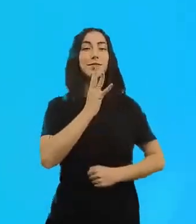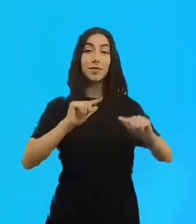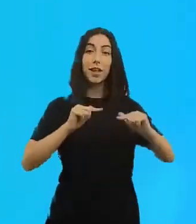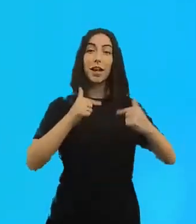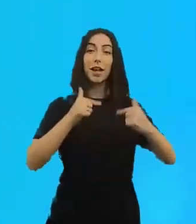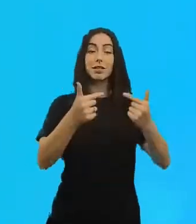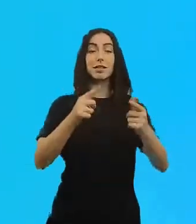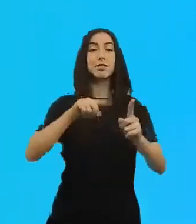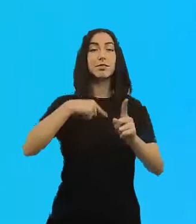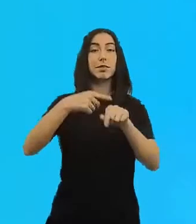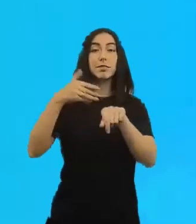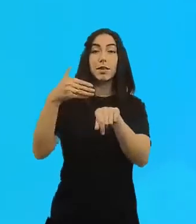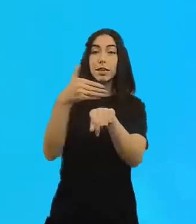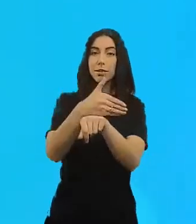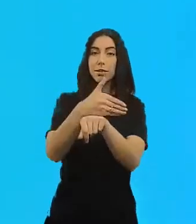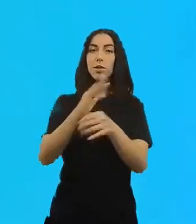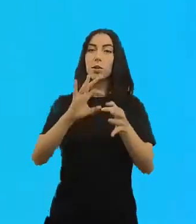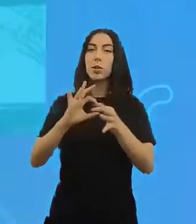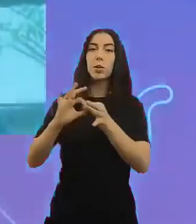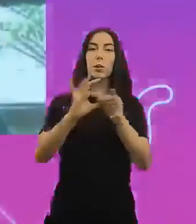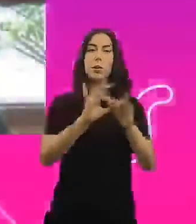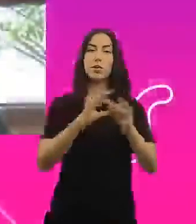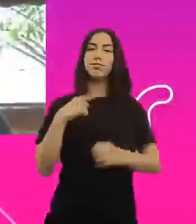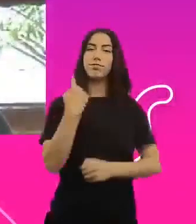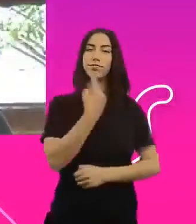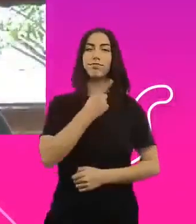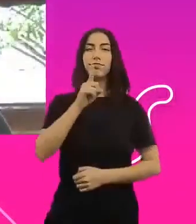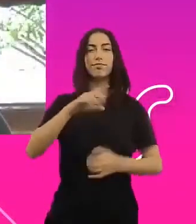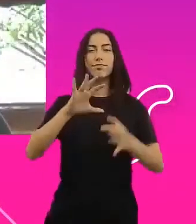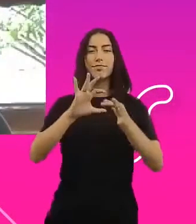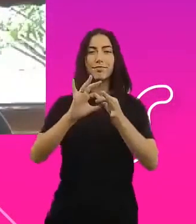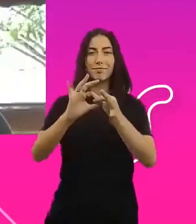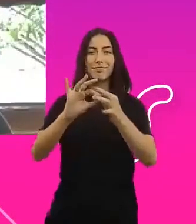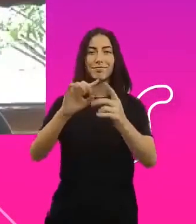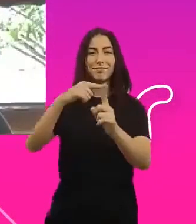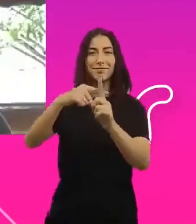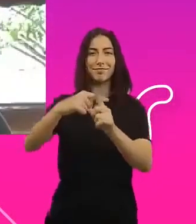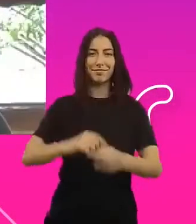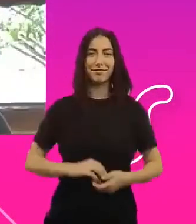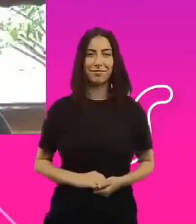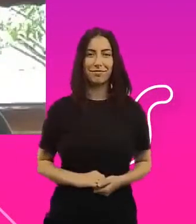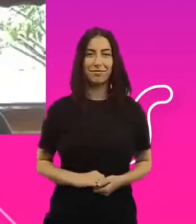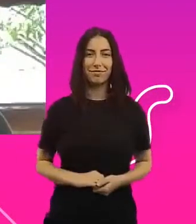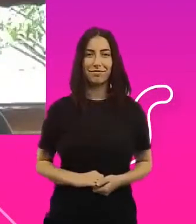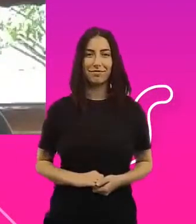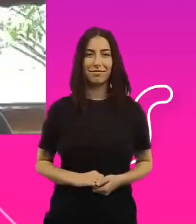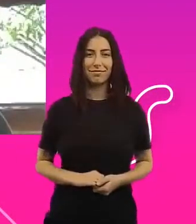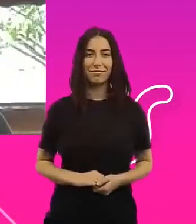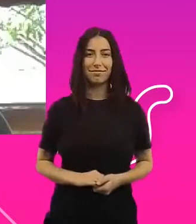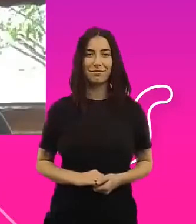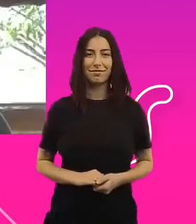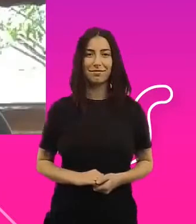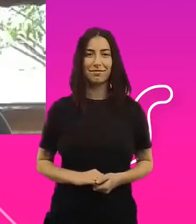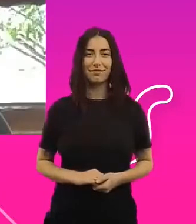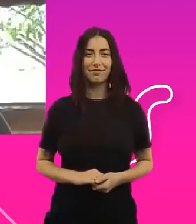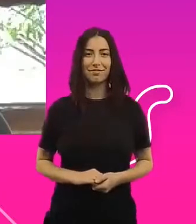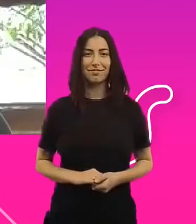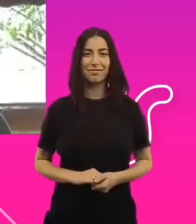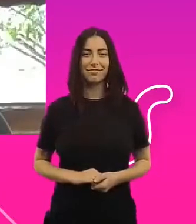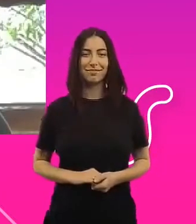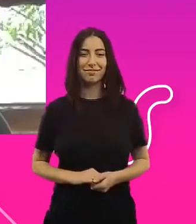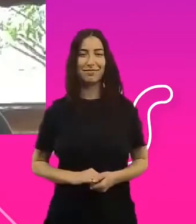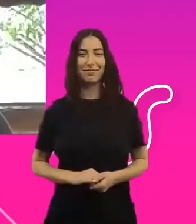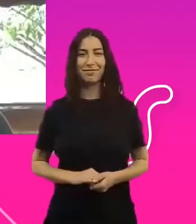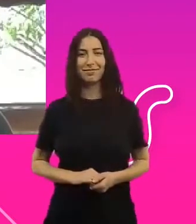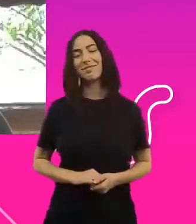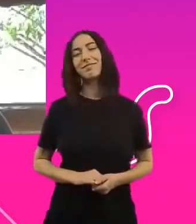Realização Engie. Vamos além da energia. Bom dia. Então, Mulheres